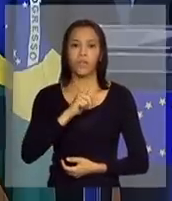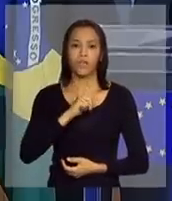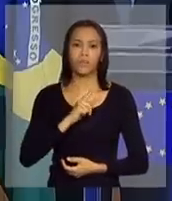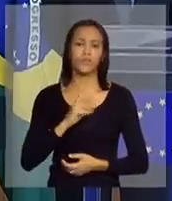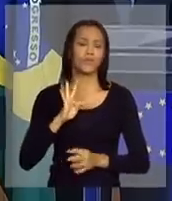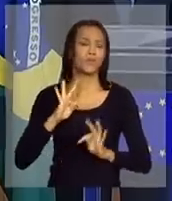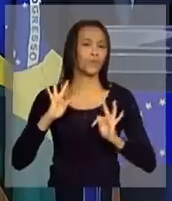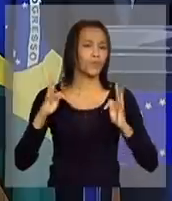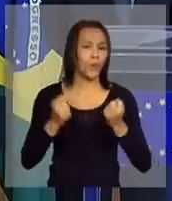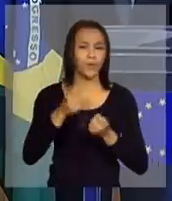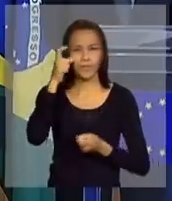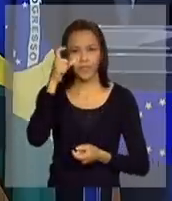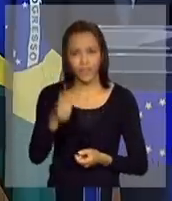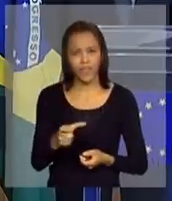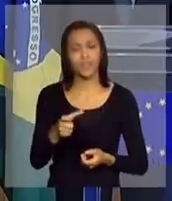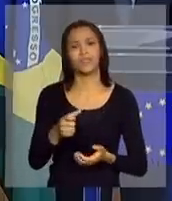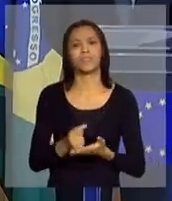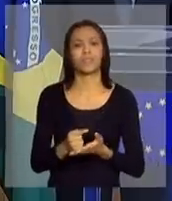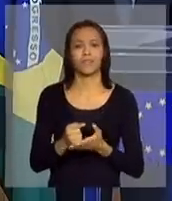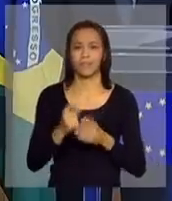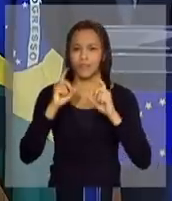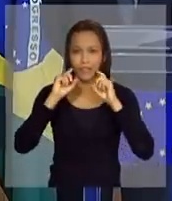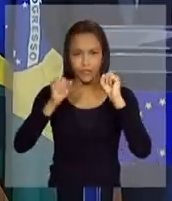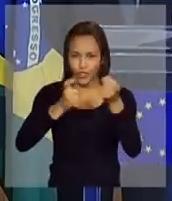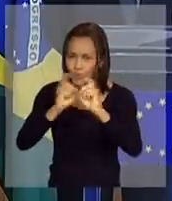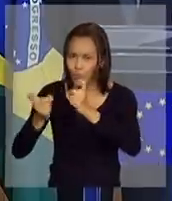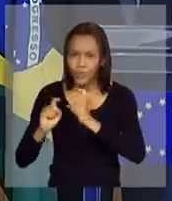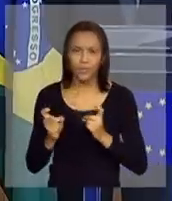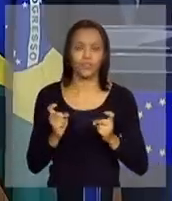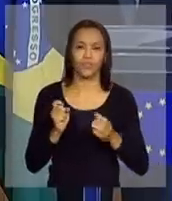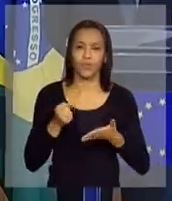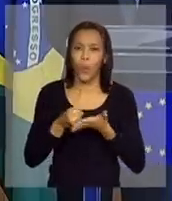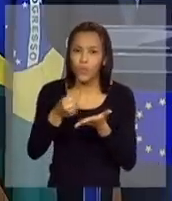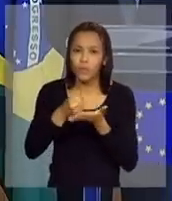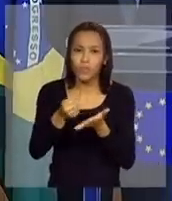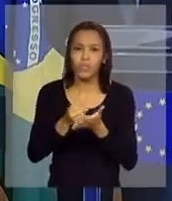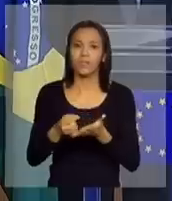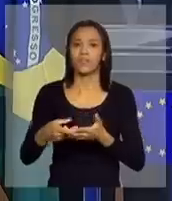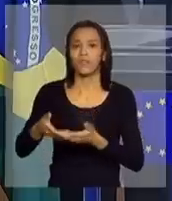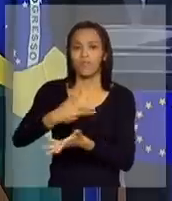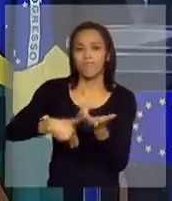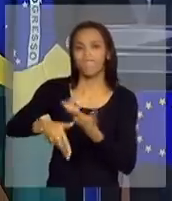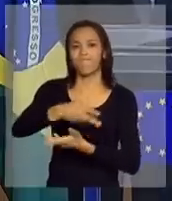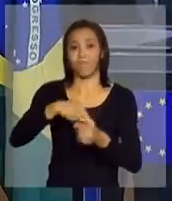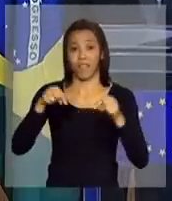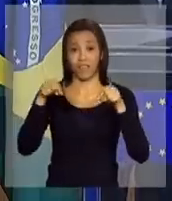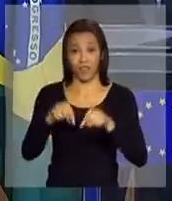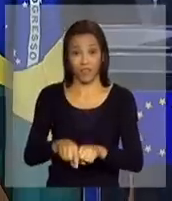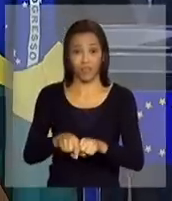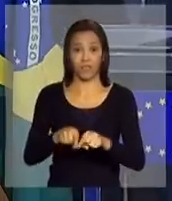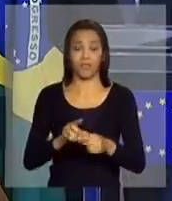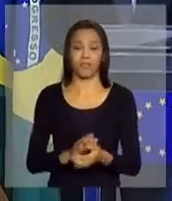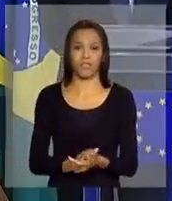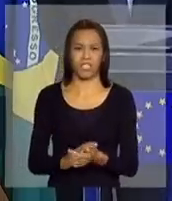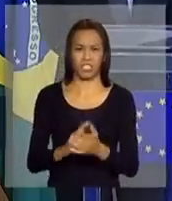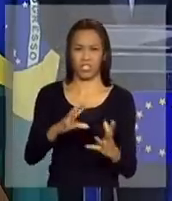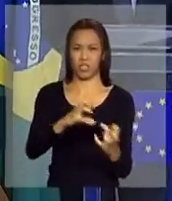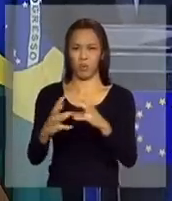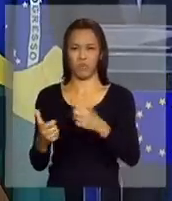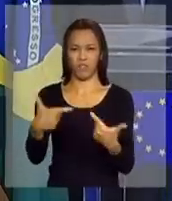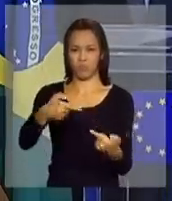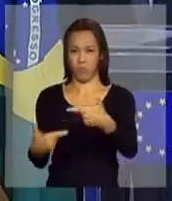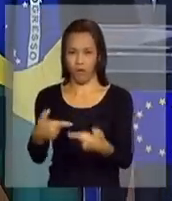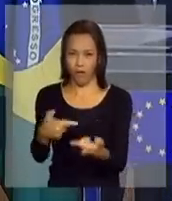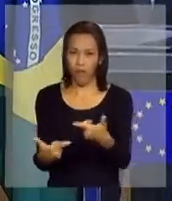todo o interesse de participar em todos os processos para que essa situação de conflito